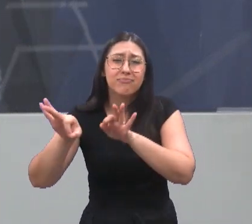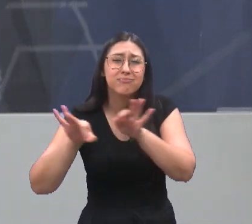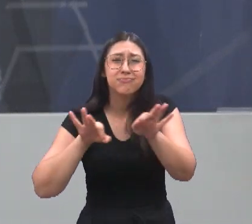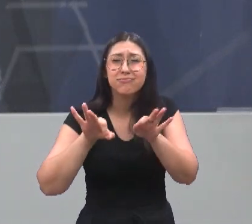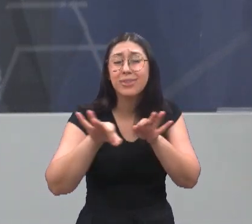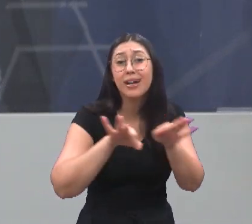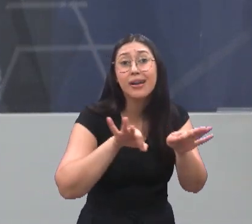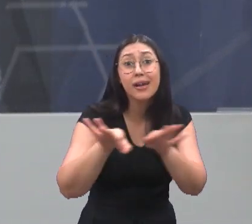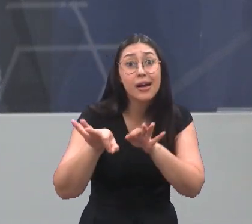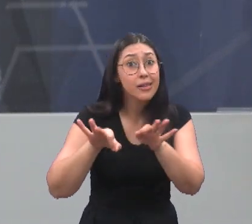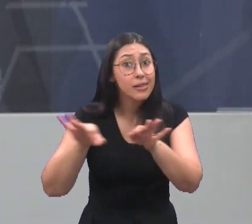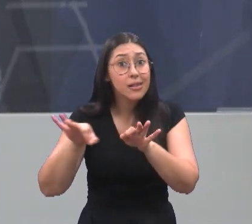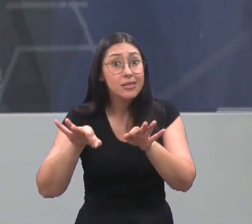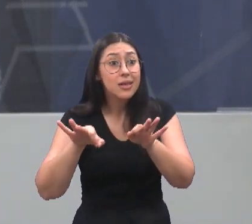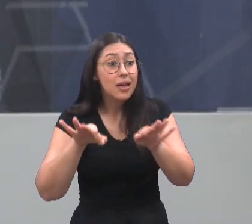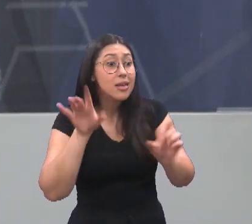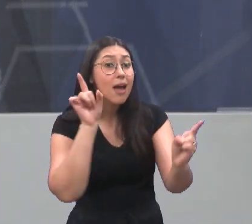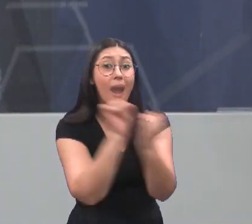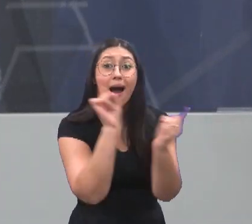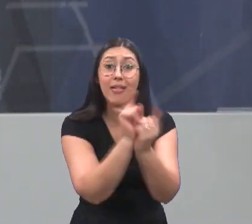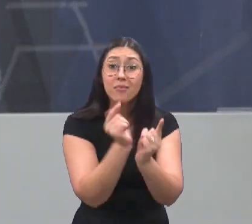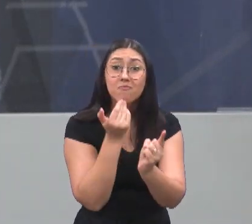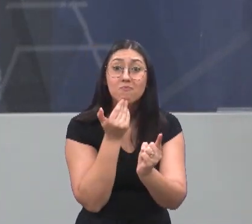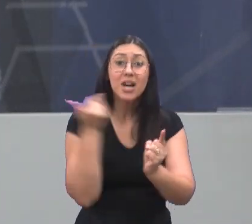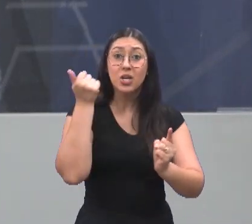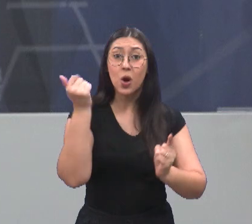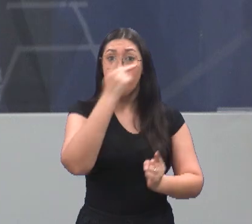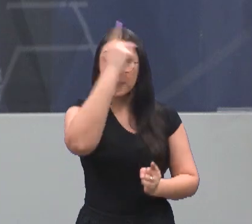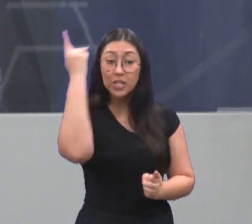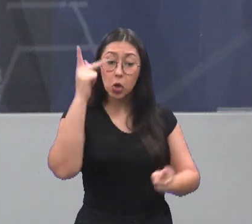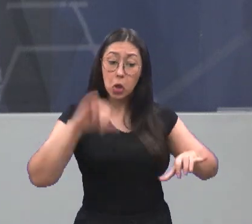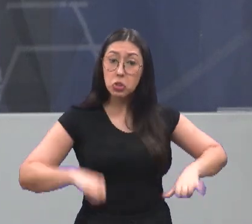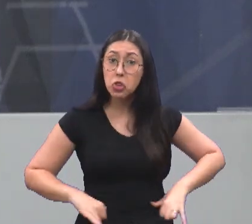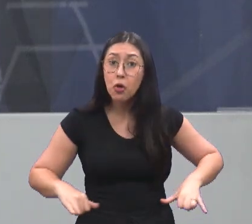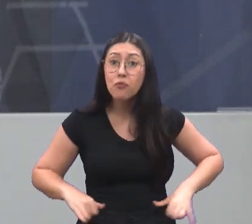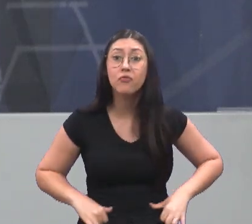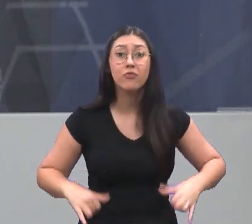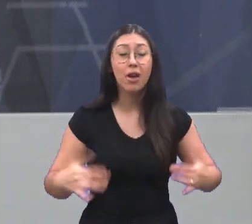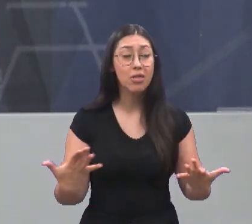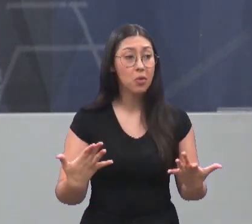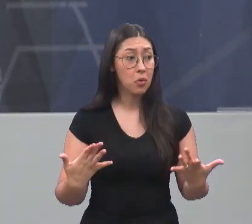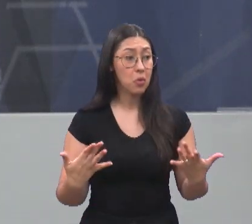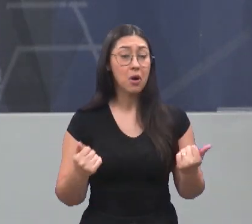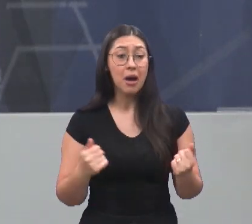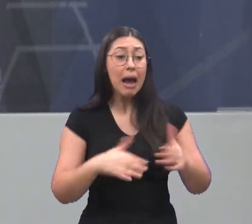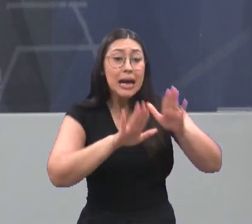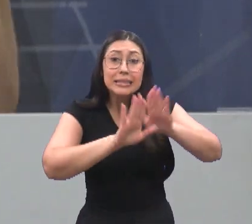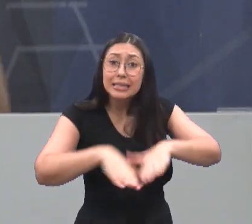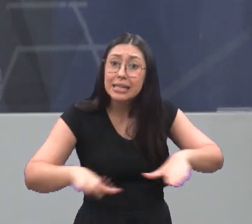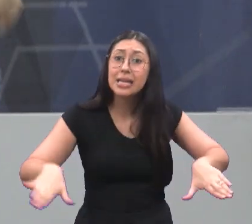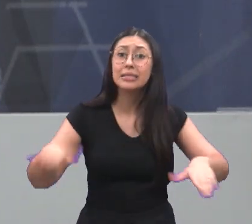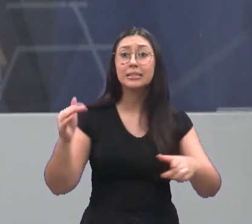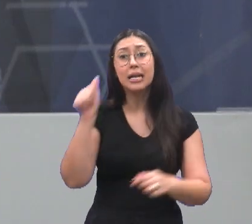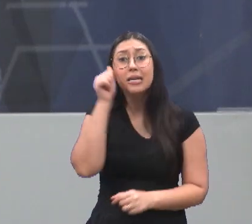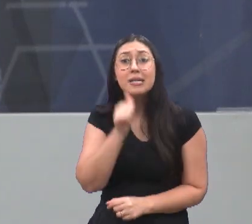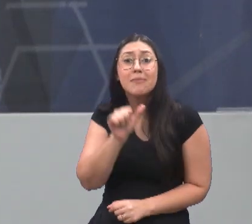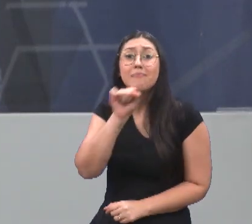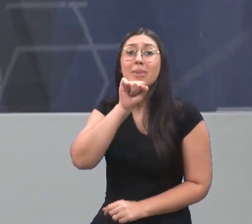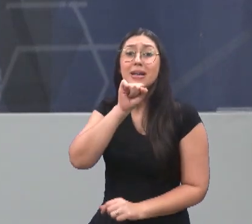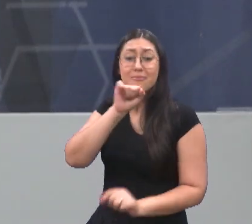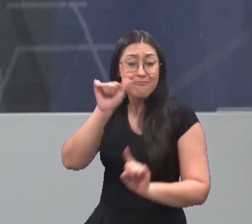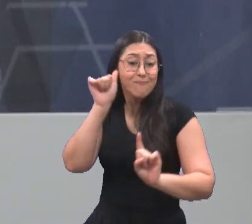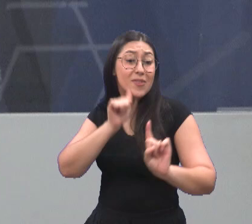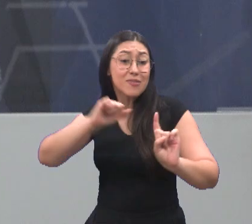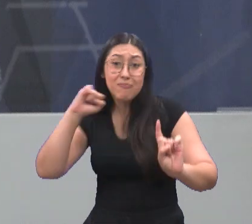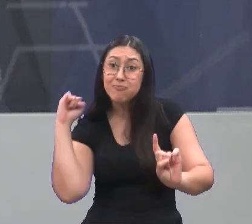organize e atenda melhor esses filhos, atenda melhor essas crianças, as crianças que estão sofrendo, já sofreram com a morte